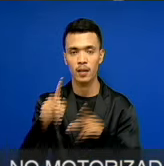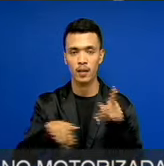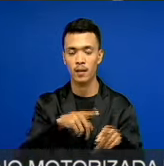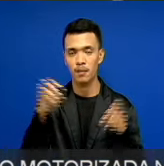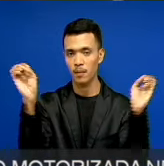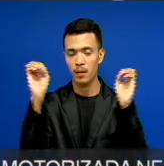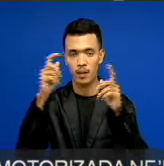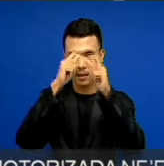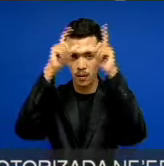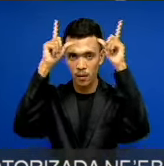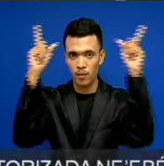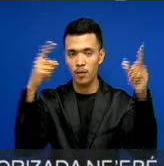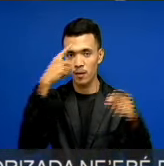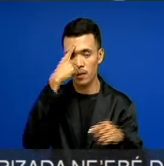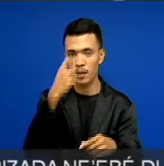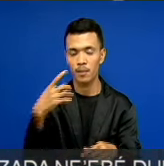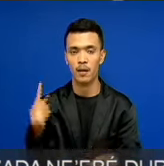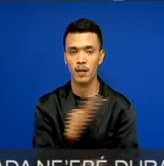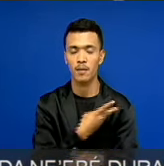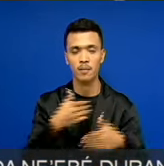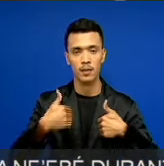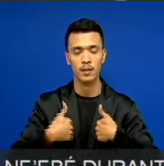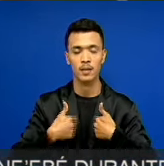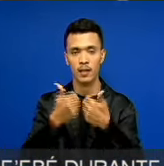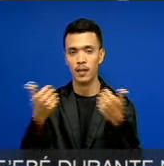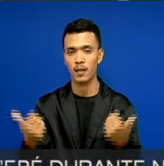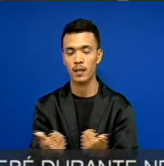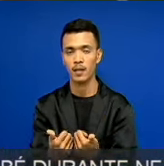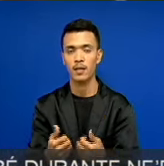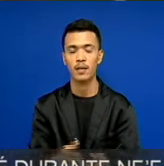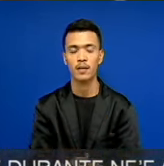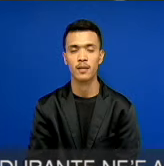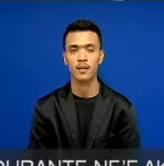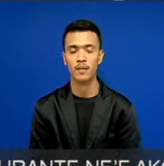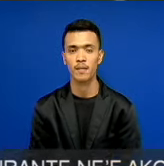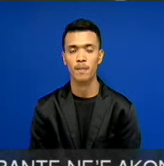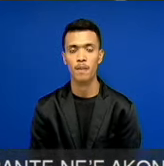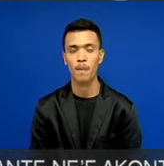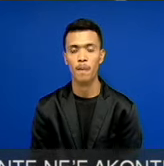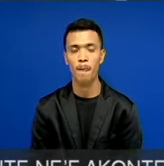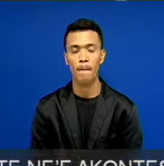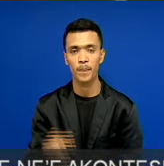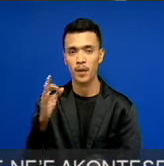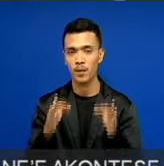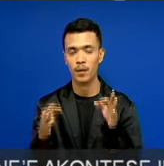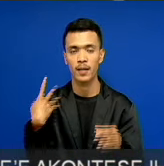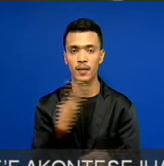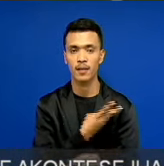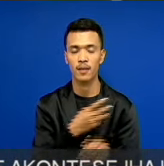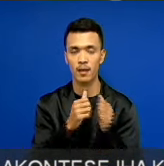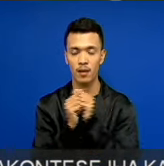kunua ami iha kunua kunua iha fat ne ma sai komponente ita ma sai istabu ita ka ne ma ita mutu ne